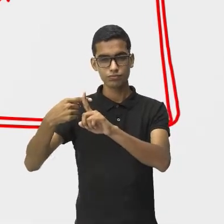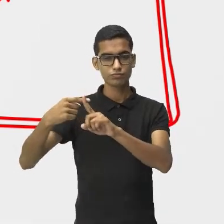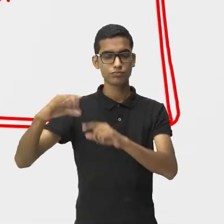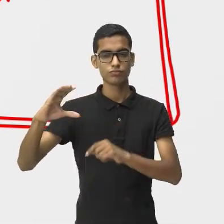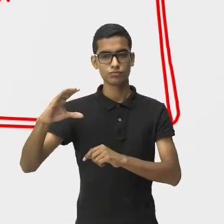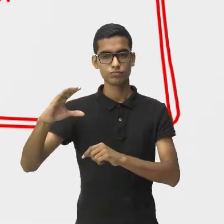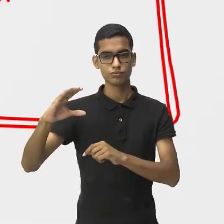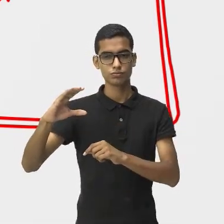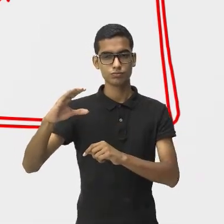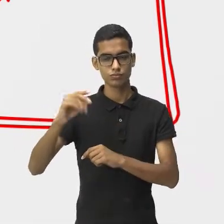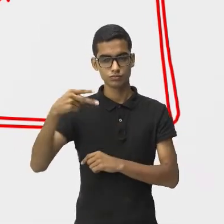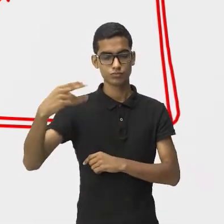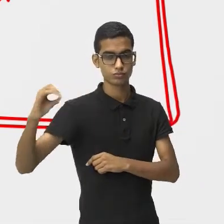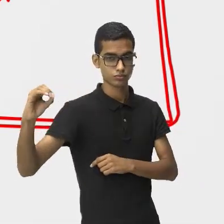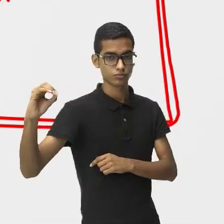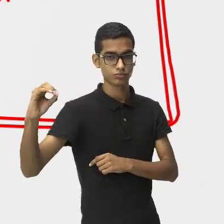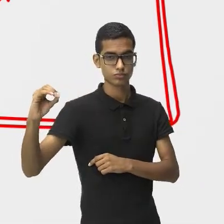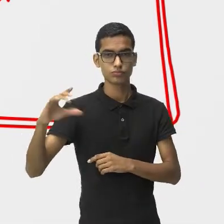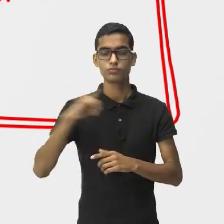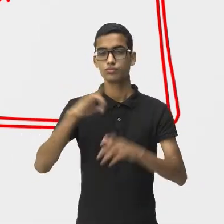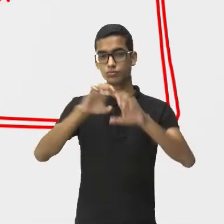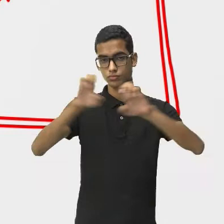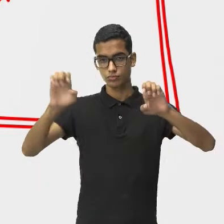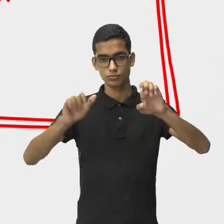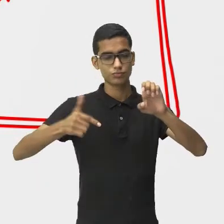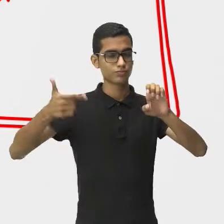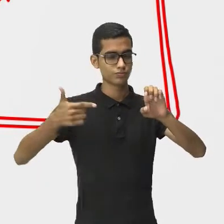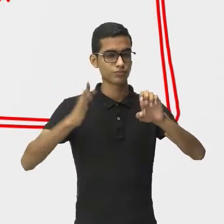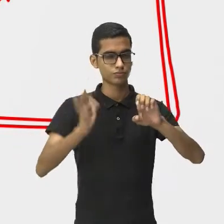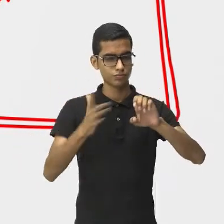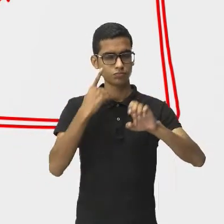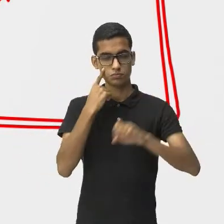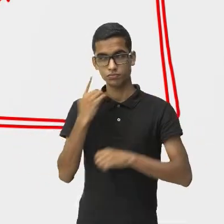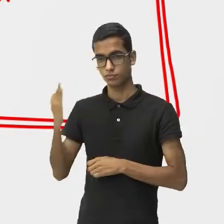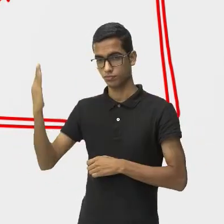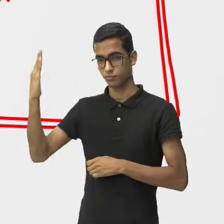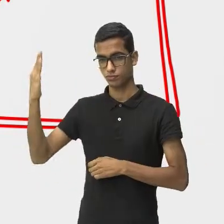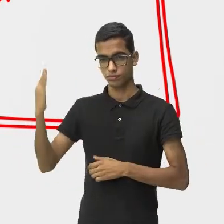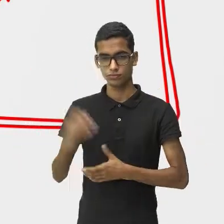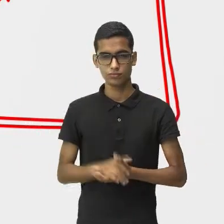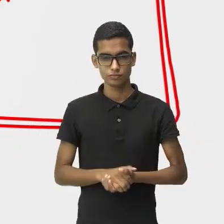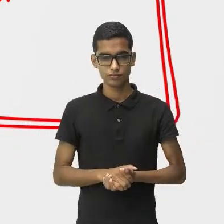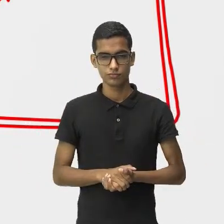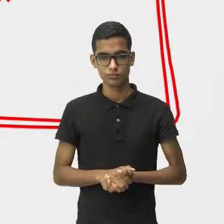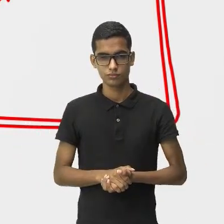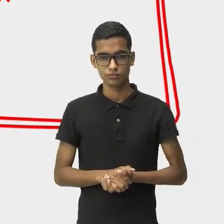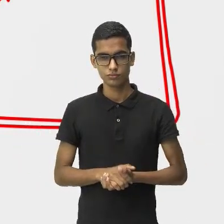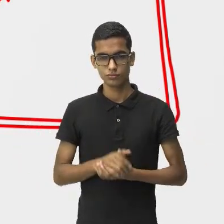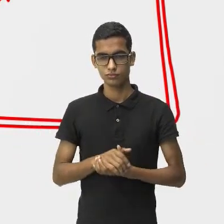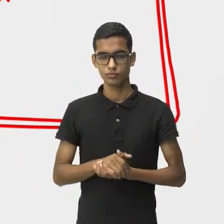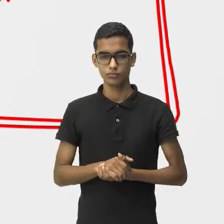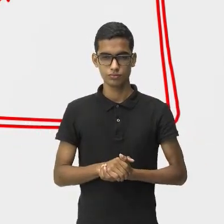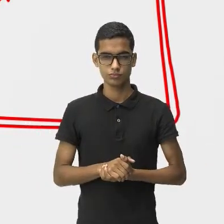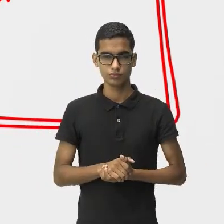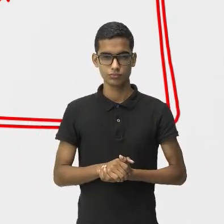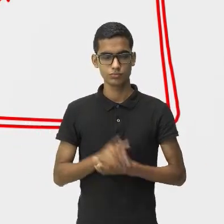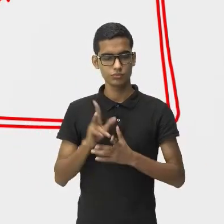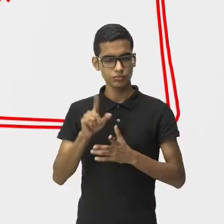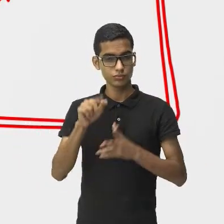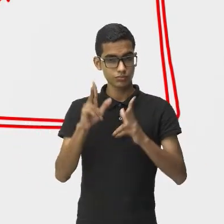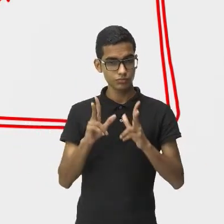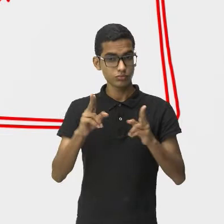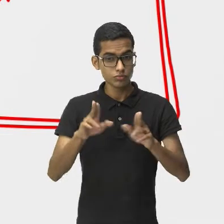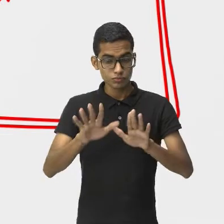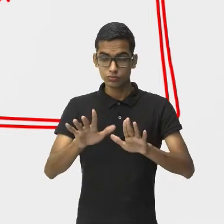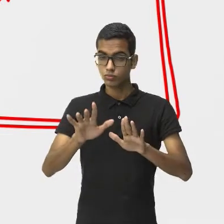zero, olha só, agora você tem uma equação do segundo grau. Vejam, é exatamente, né, a mesma coisa. A